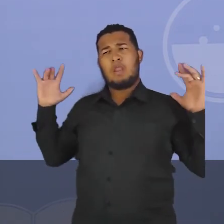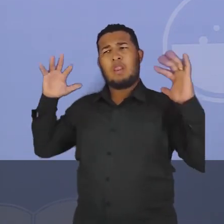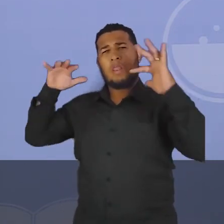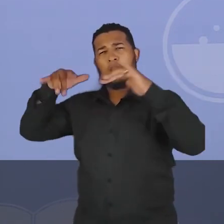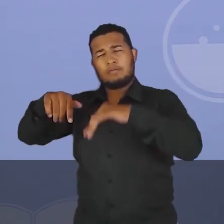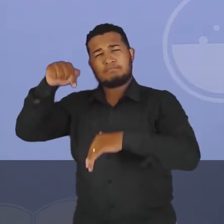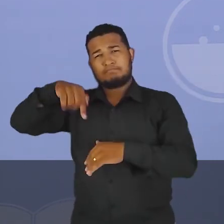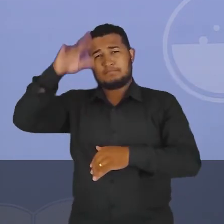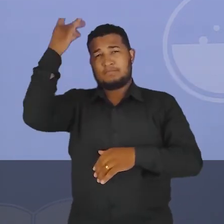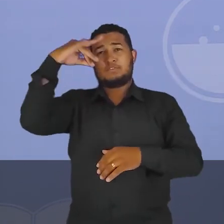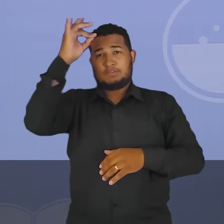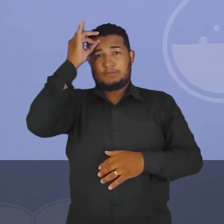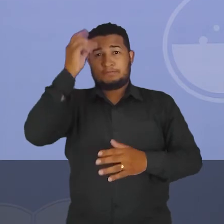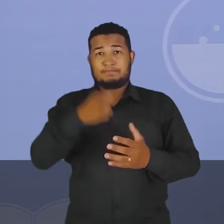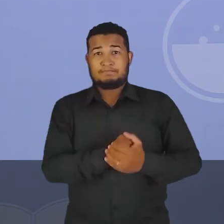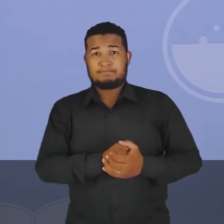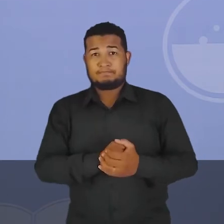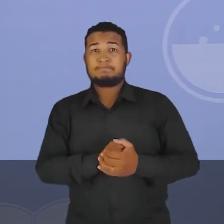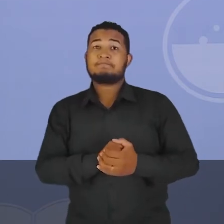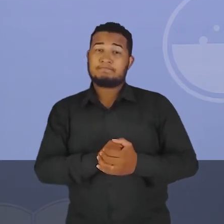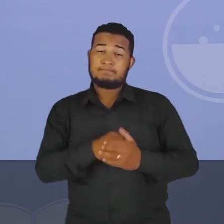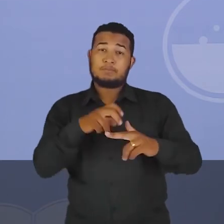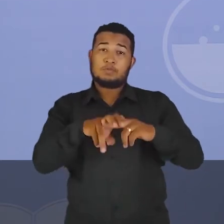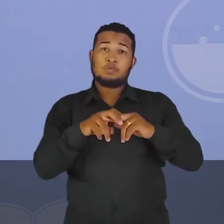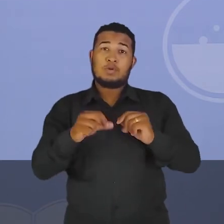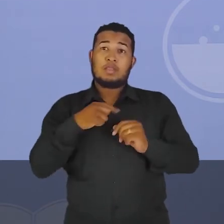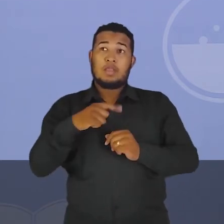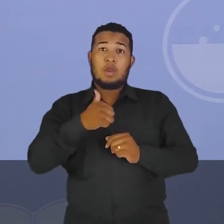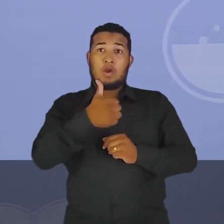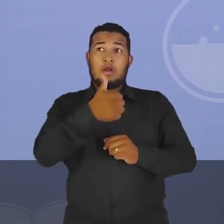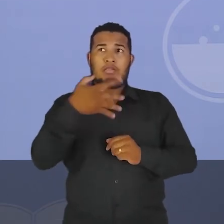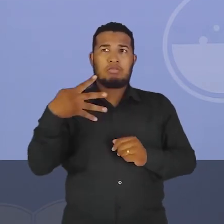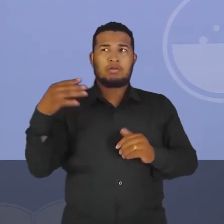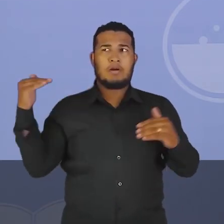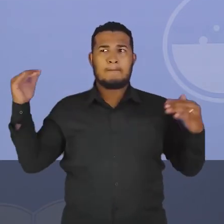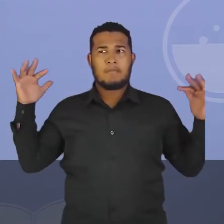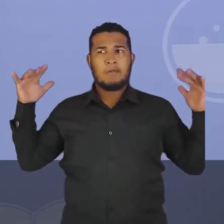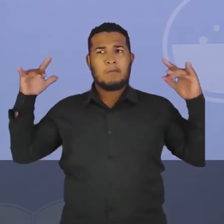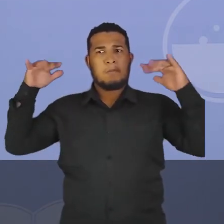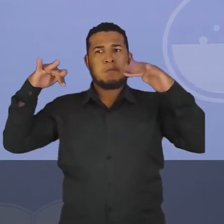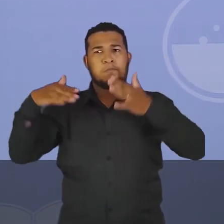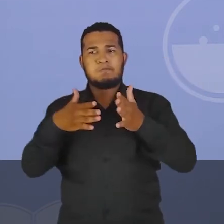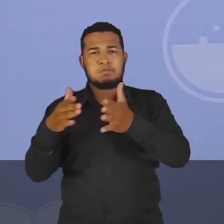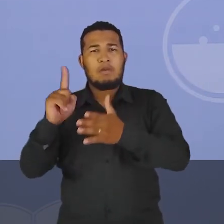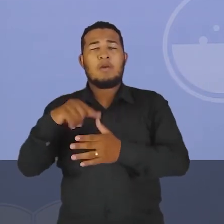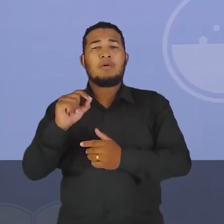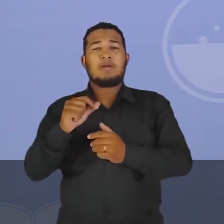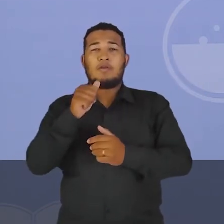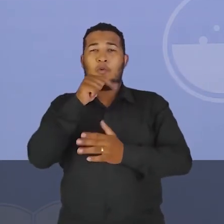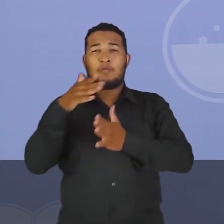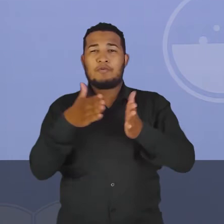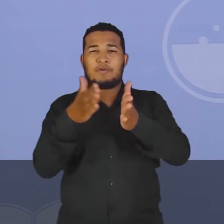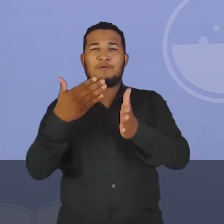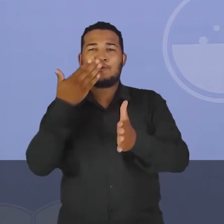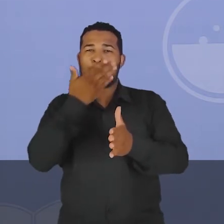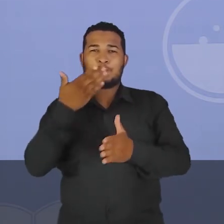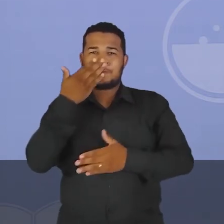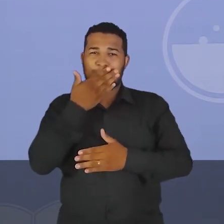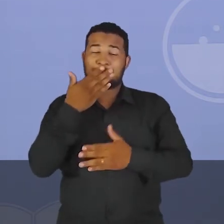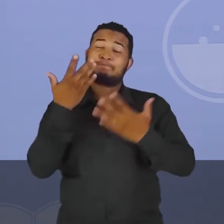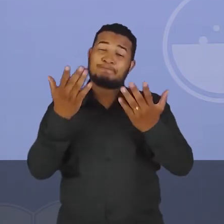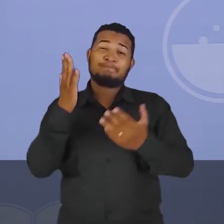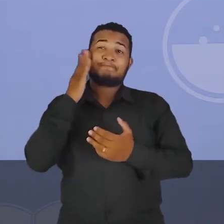Santo, né? Nesse contexto, 14 entradas vão ter no Rio Doce. Todavia, obviamente,